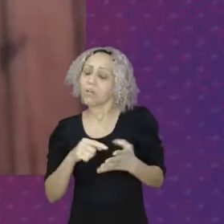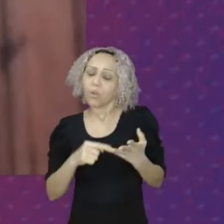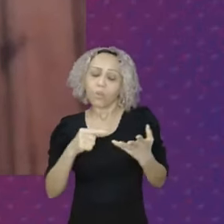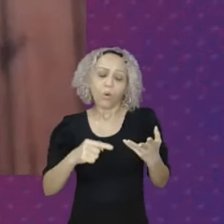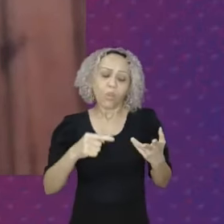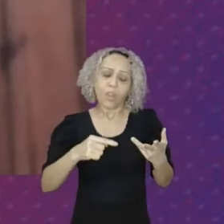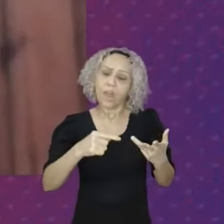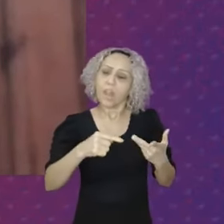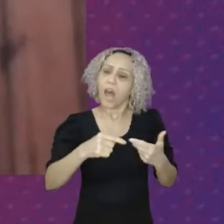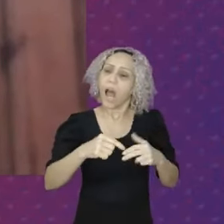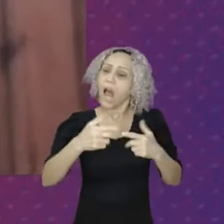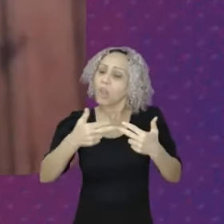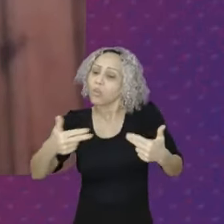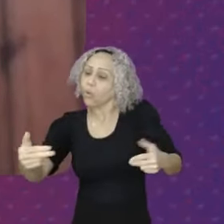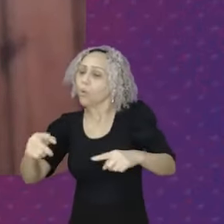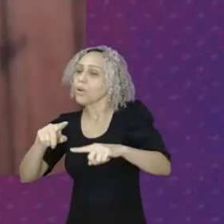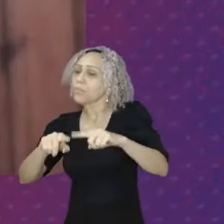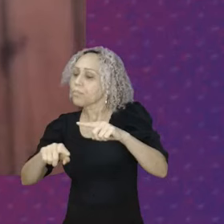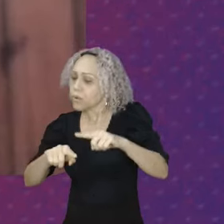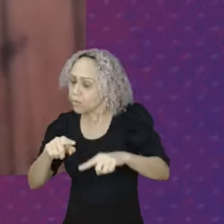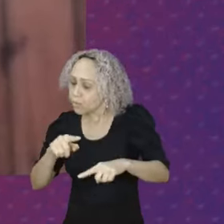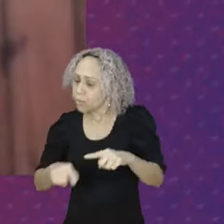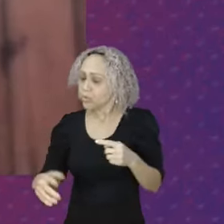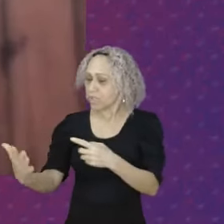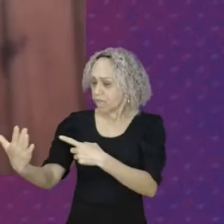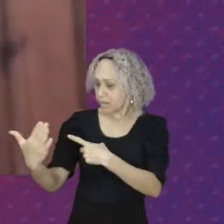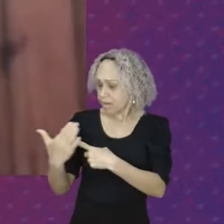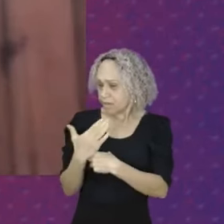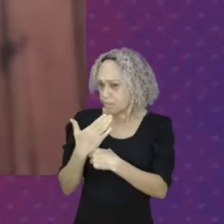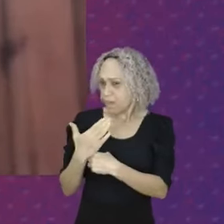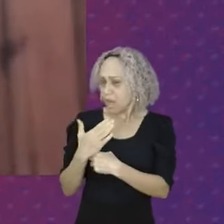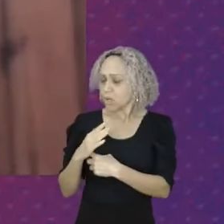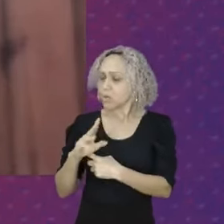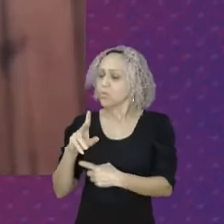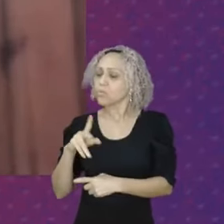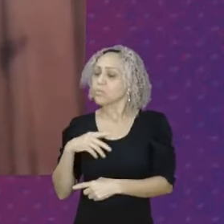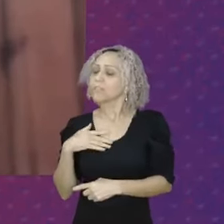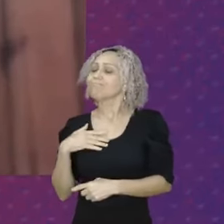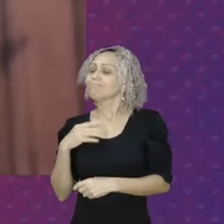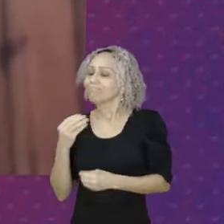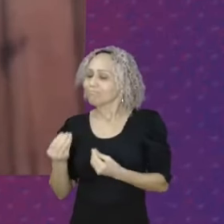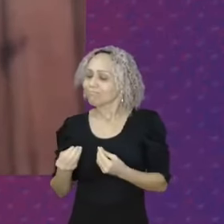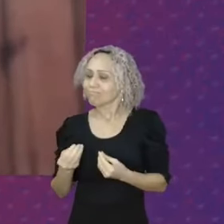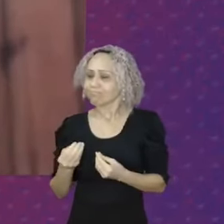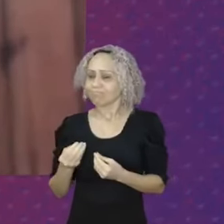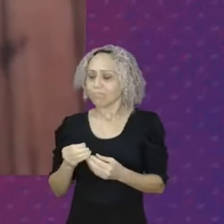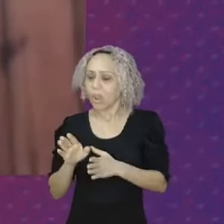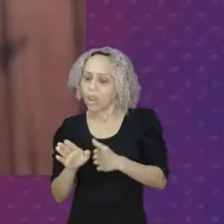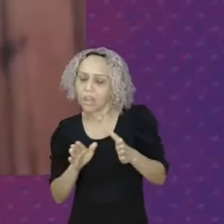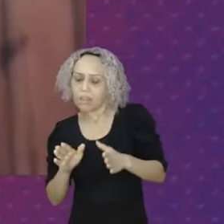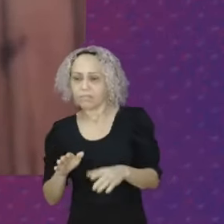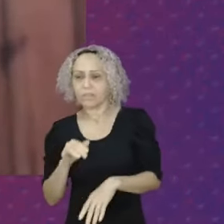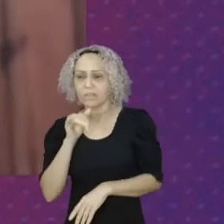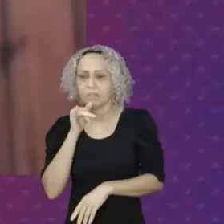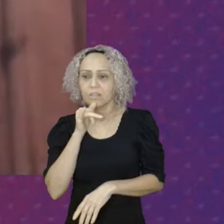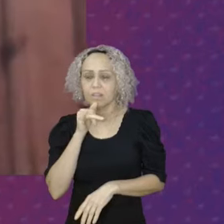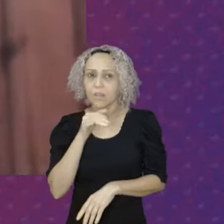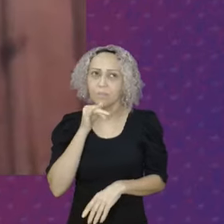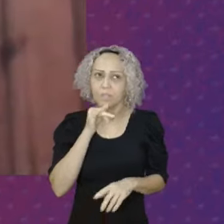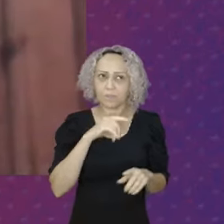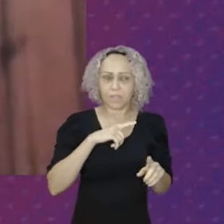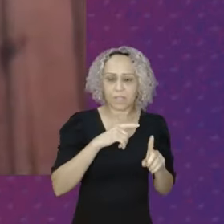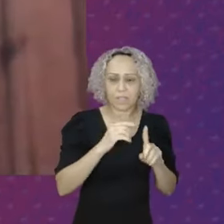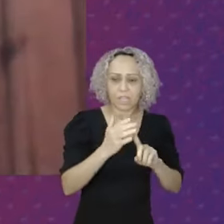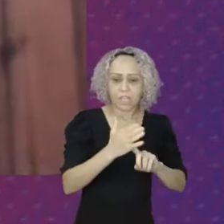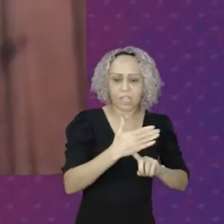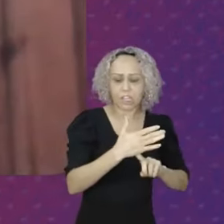aproveita essas técnicas novas e as possibilidades metodológicas e instrumentais como como eu falei da tecnologia assistiva